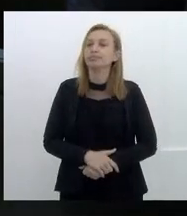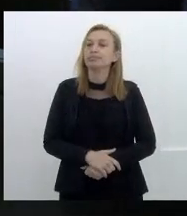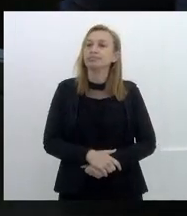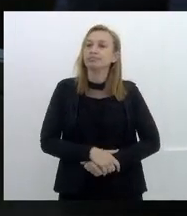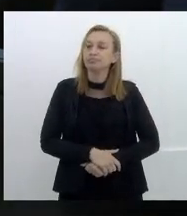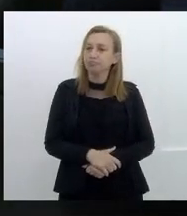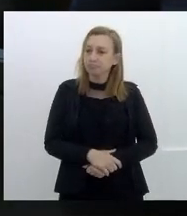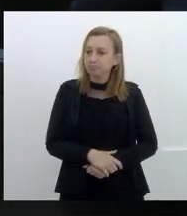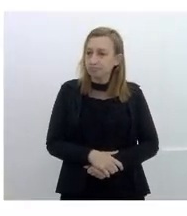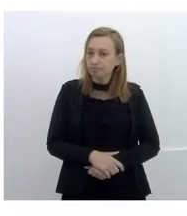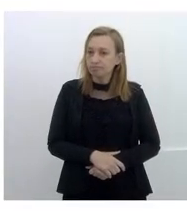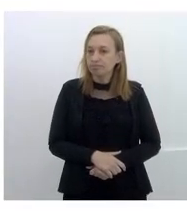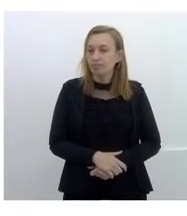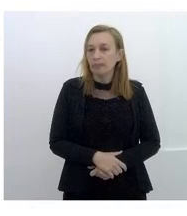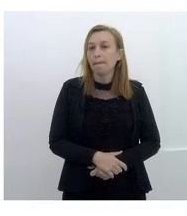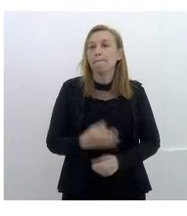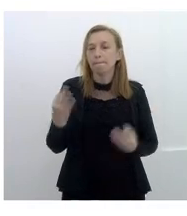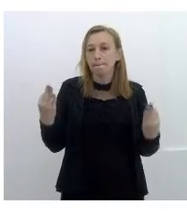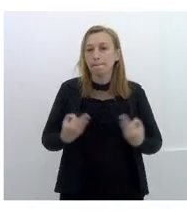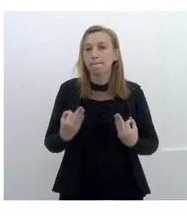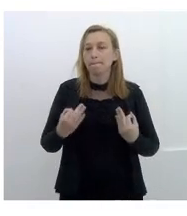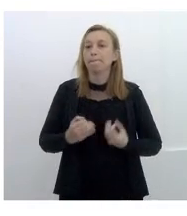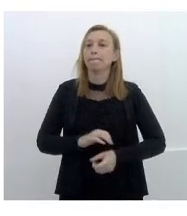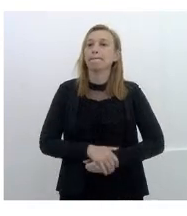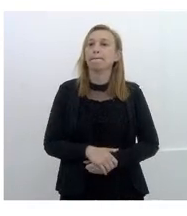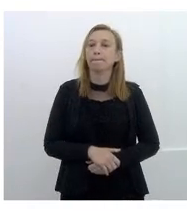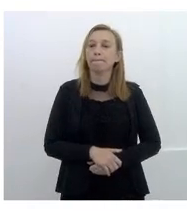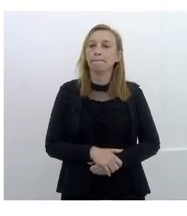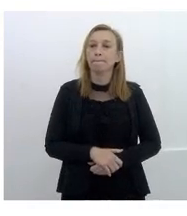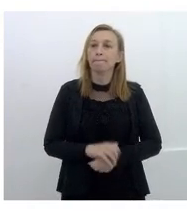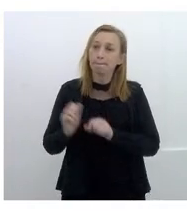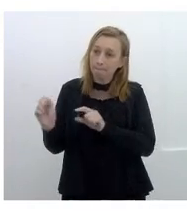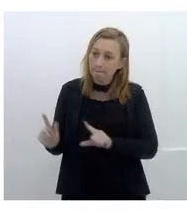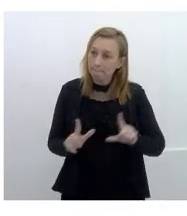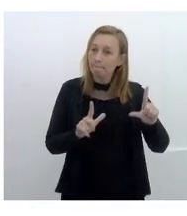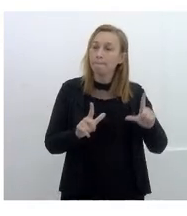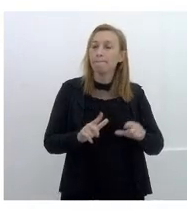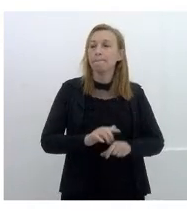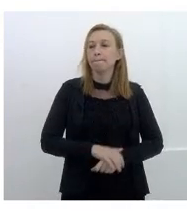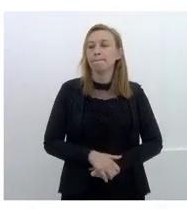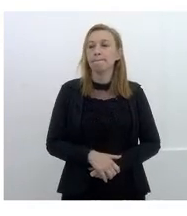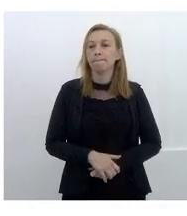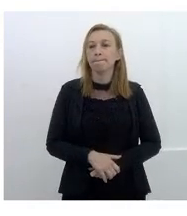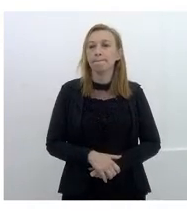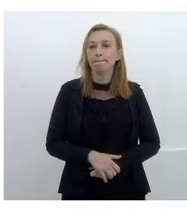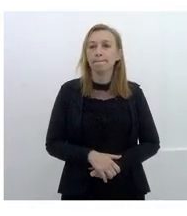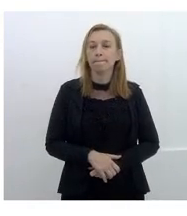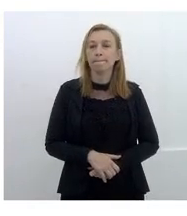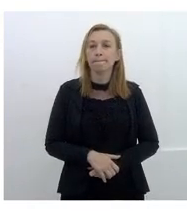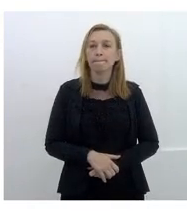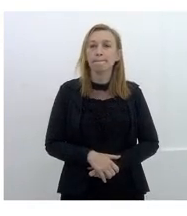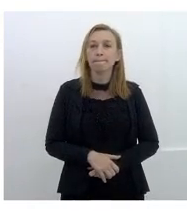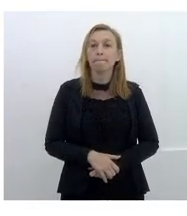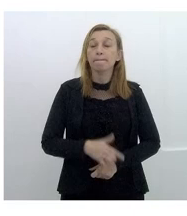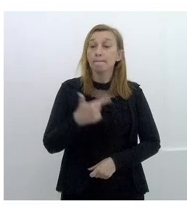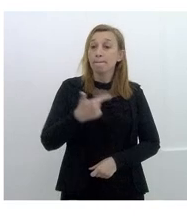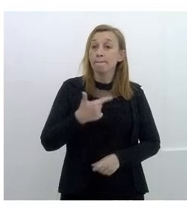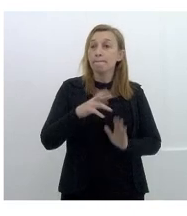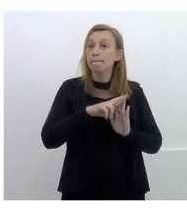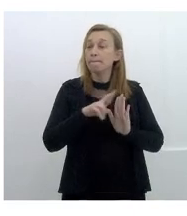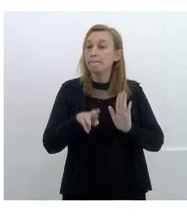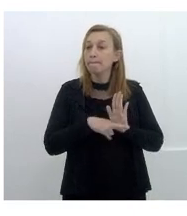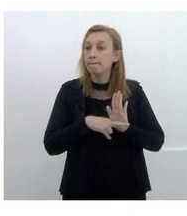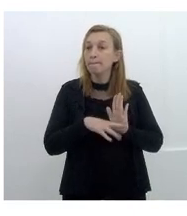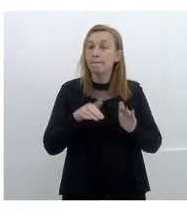E aí o prefeito a a próxima o próximo slide aqui é uma segunda regra